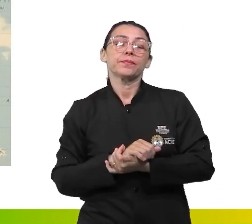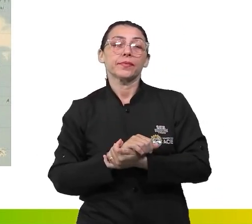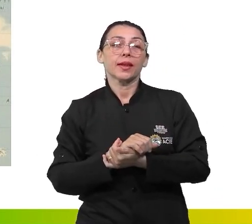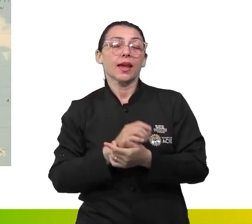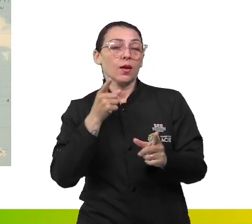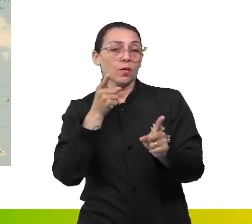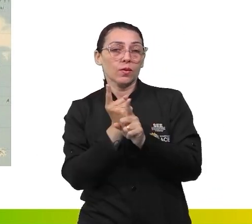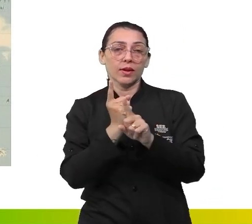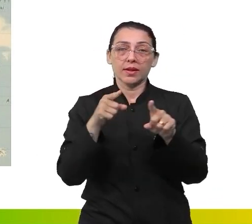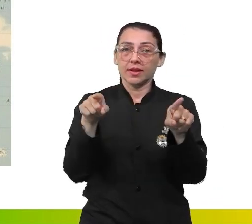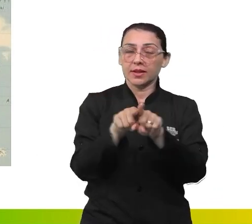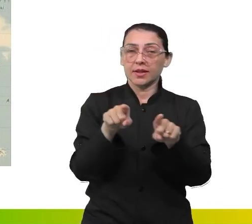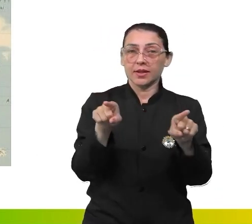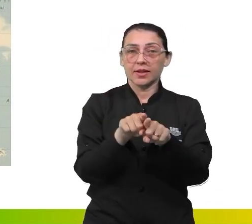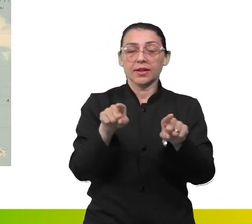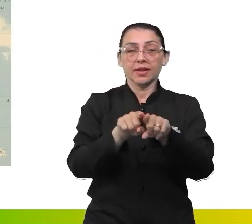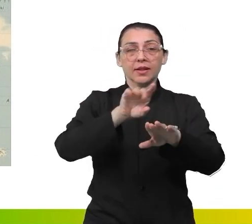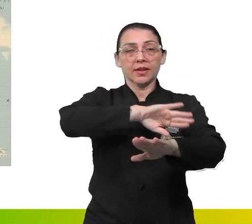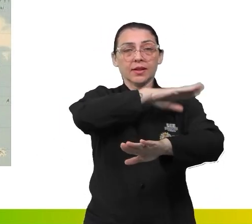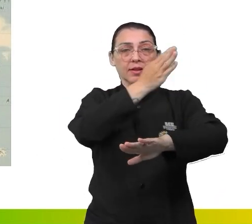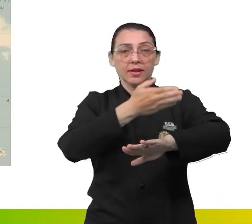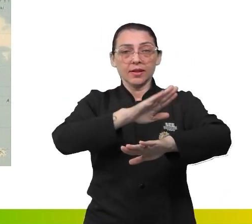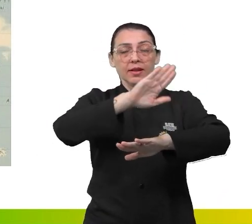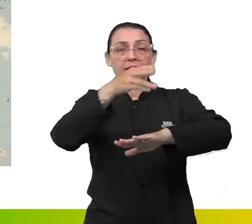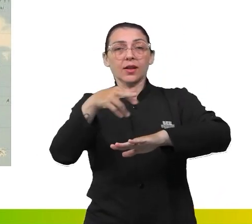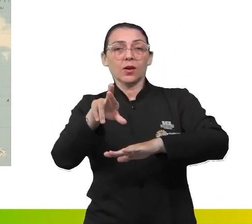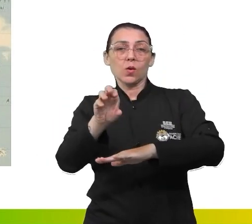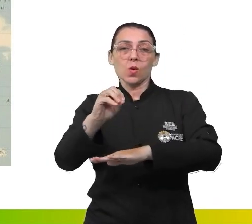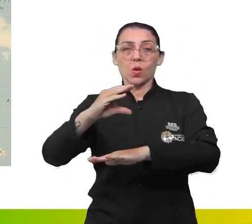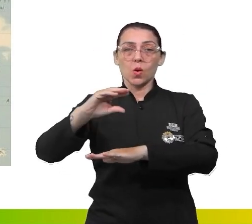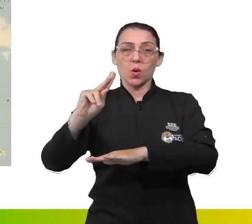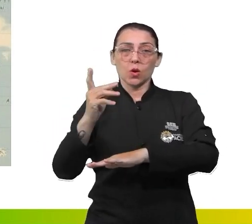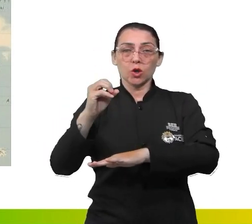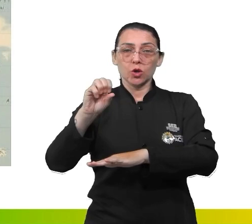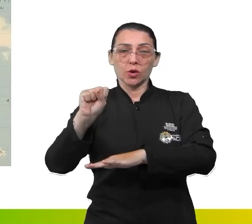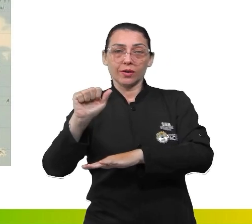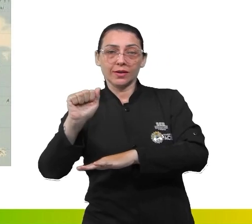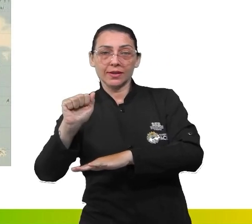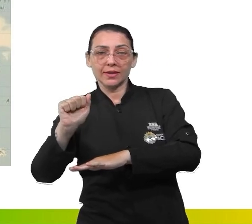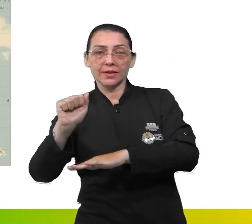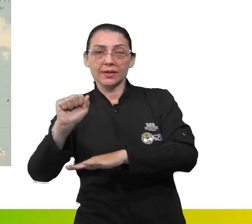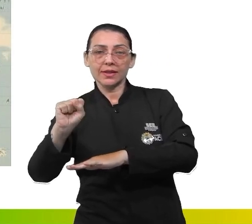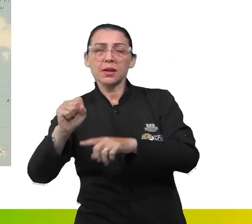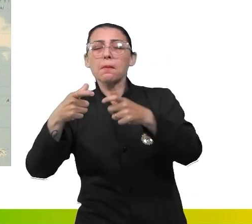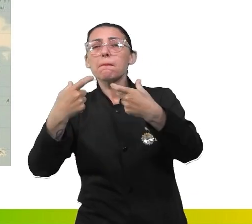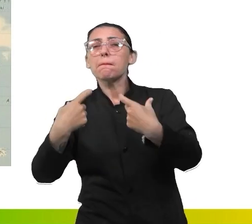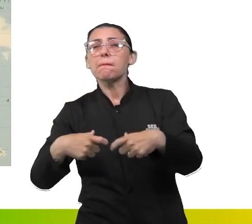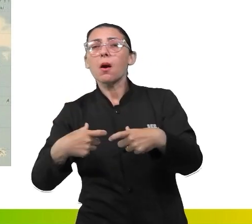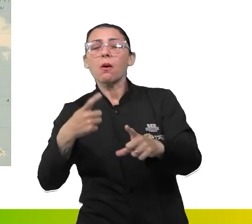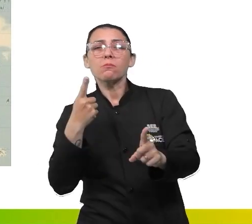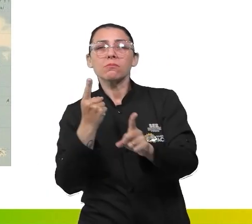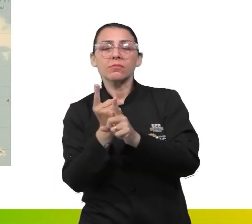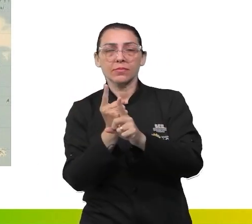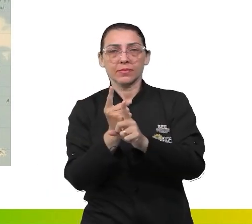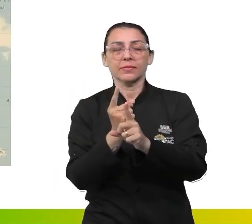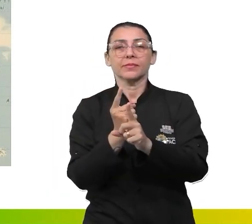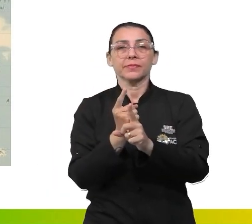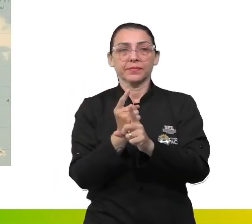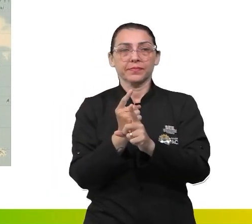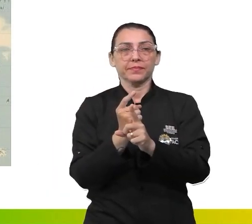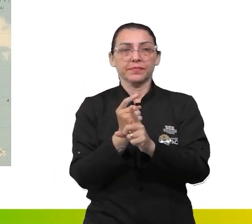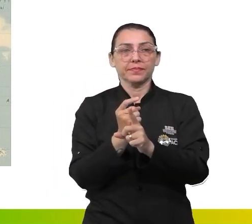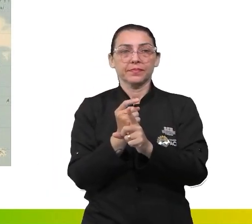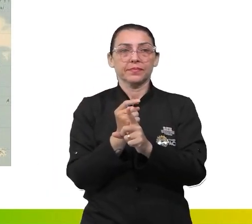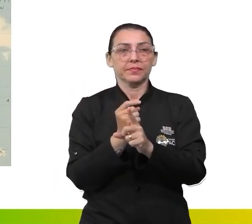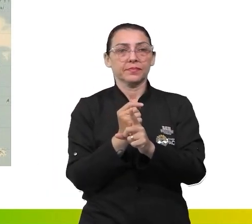vai encontrar também as montanhas rochosas, mas onde que estão localizadas as montanhas rochosas? Elas estão localizadas